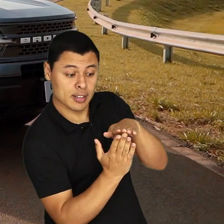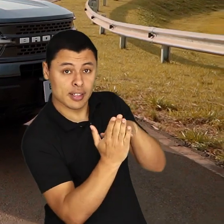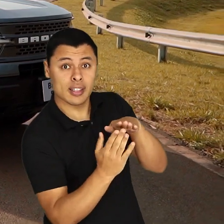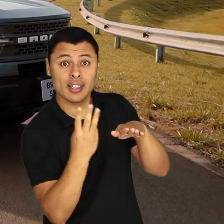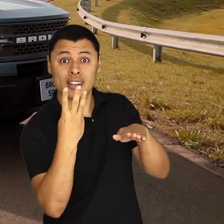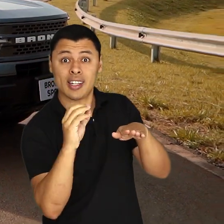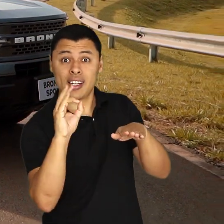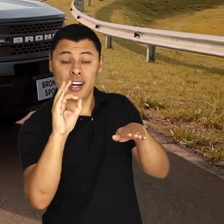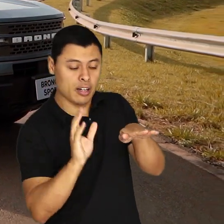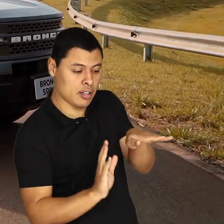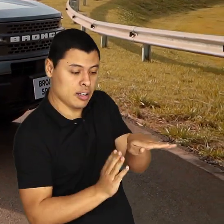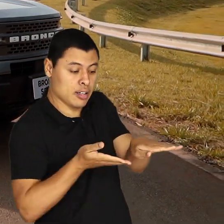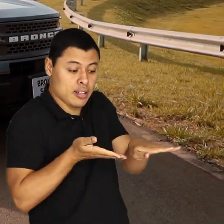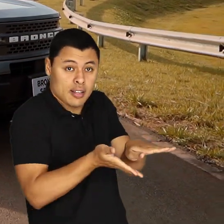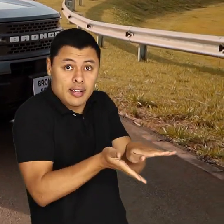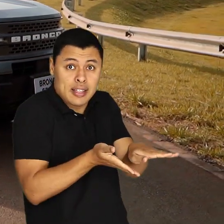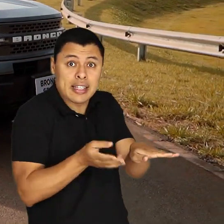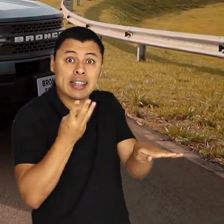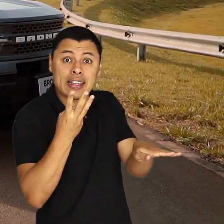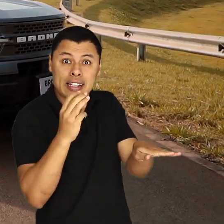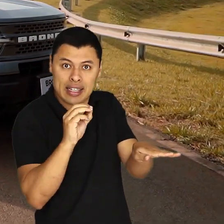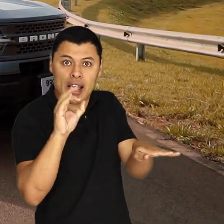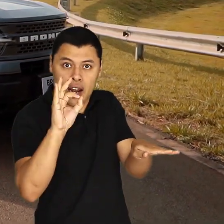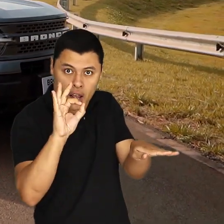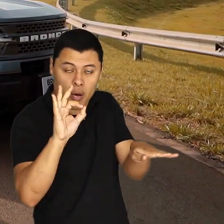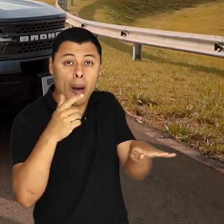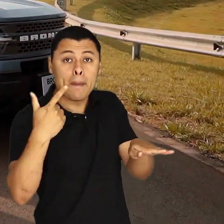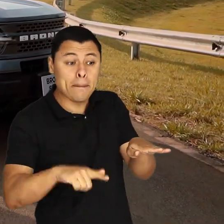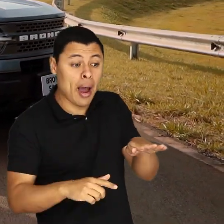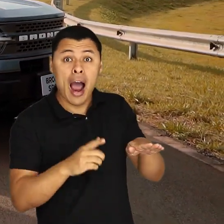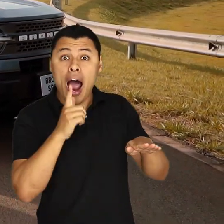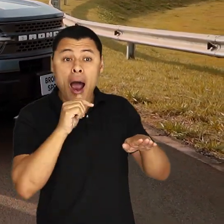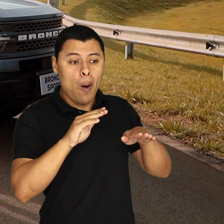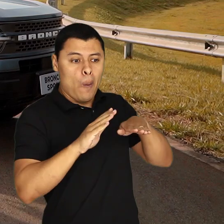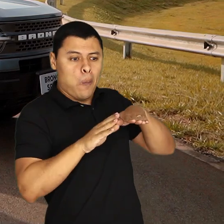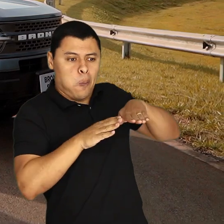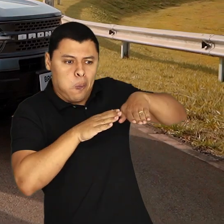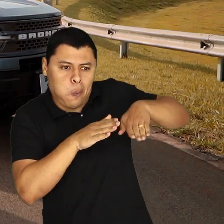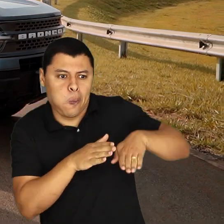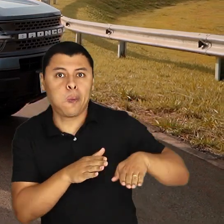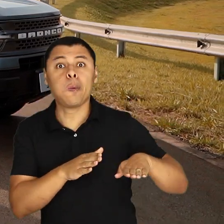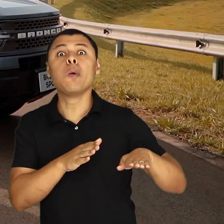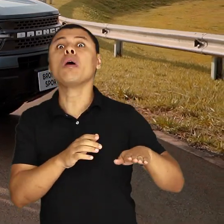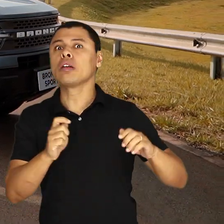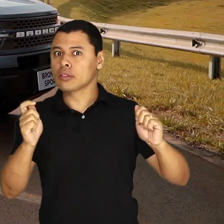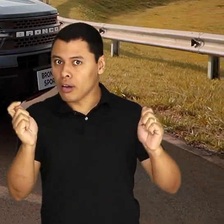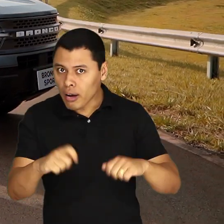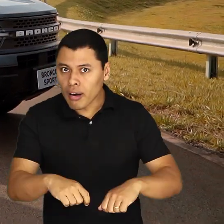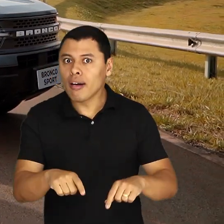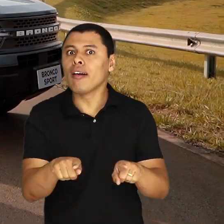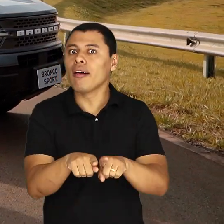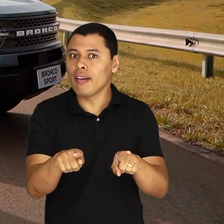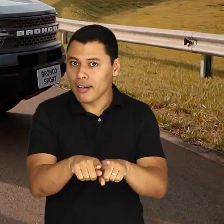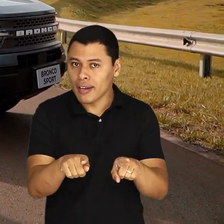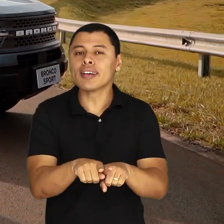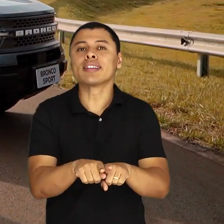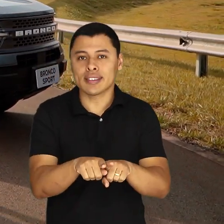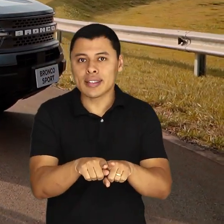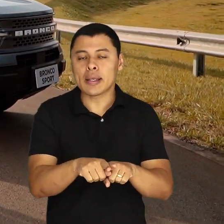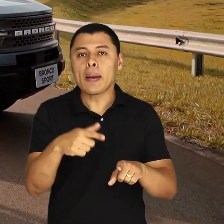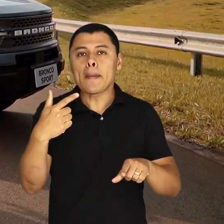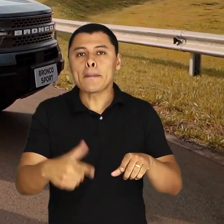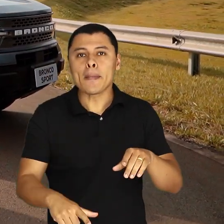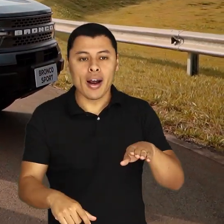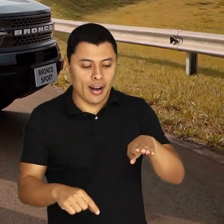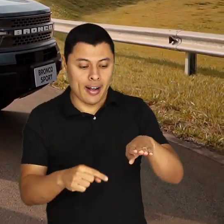de entrada quanto de saída, 600 milímetros, mais de meio metro de capacidade de imersão, e